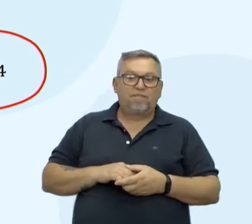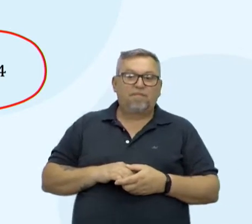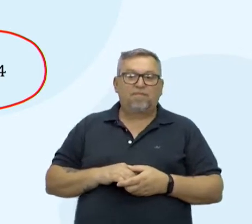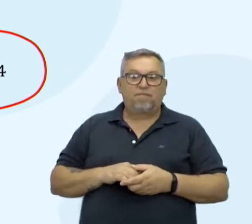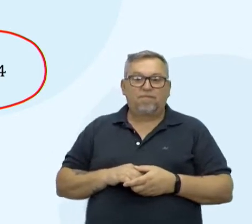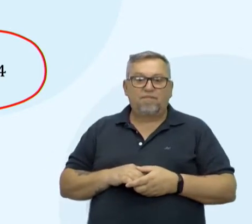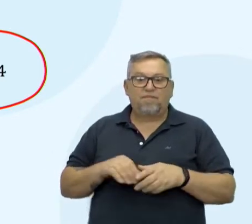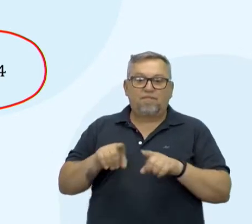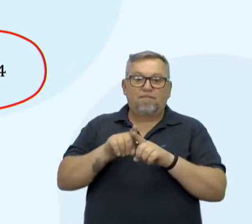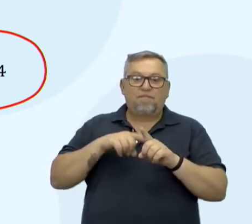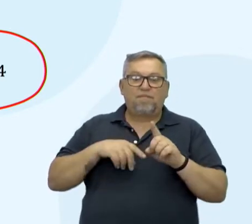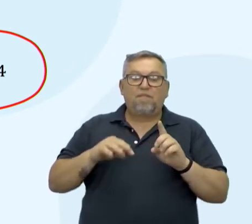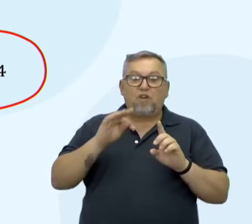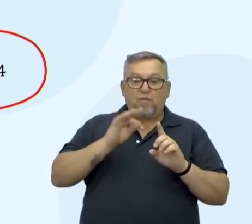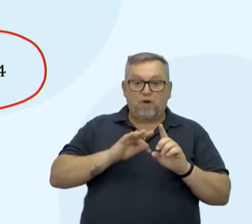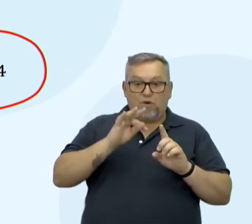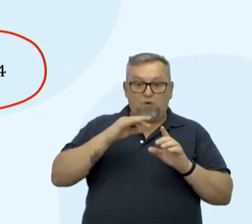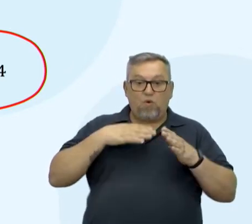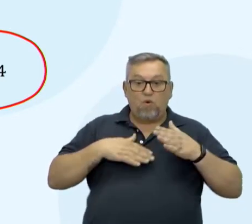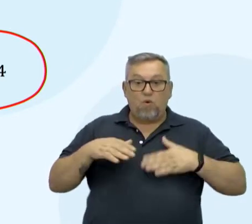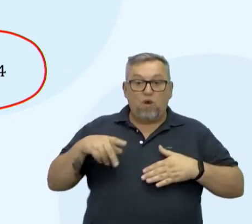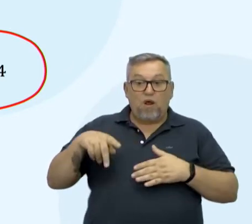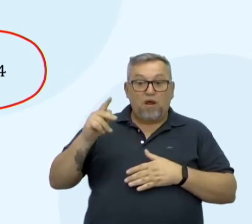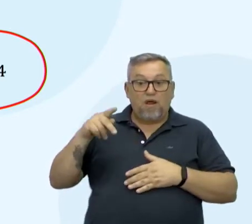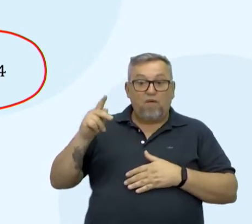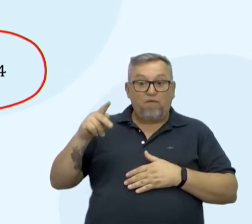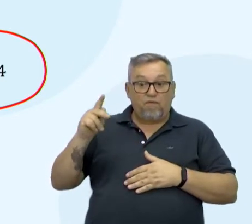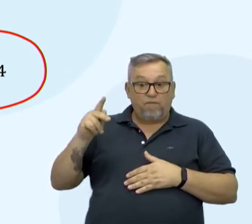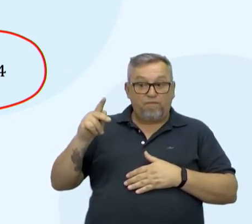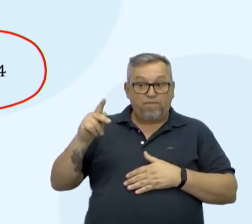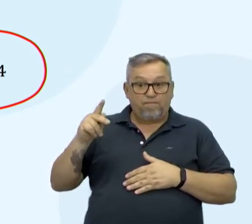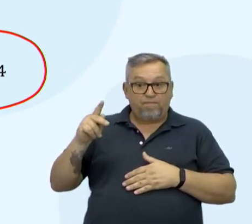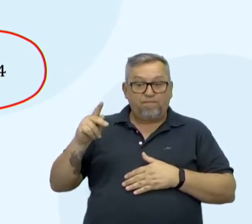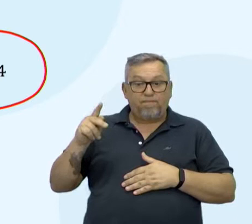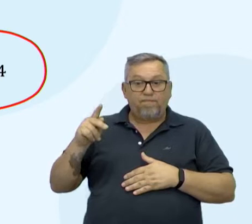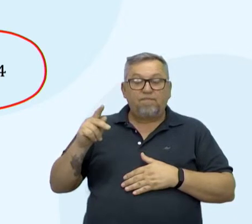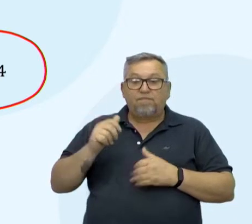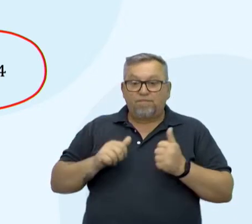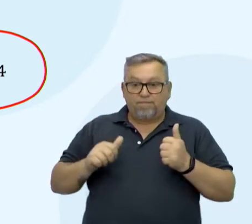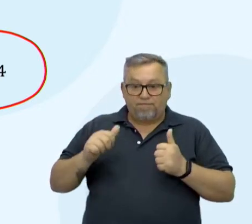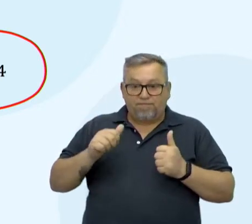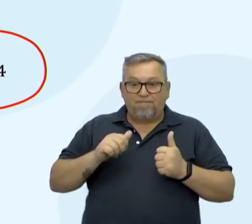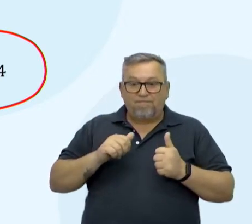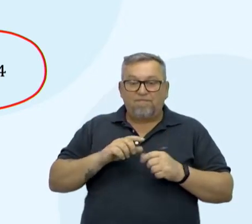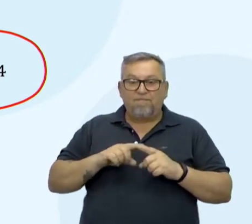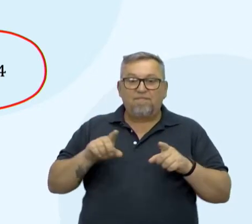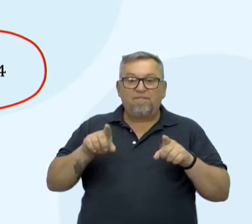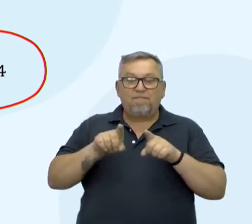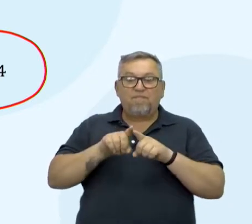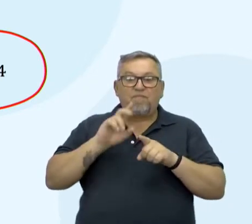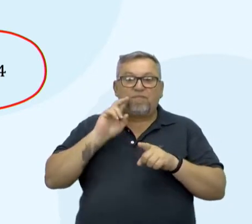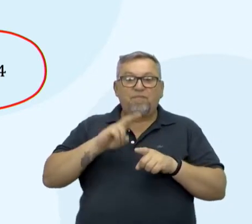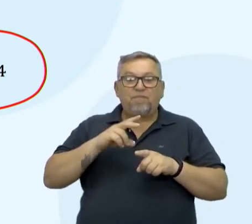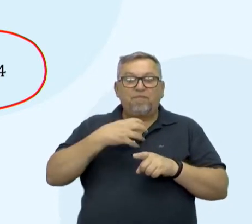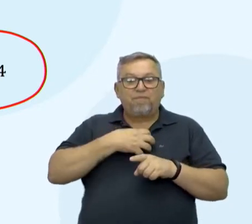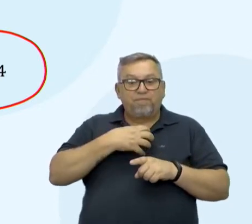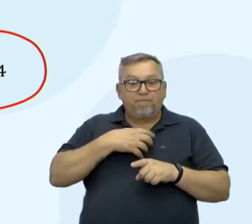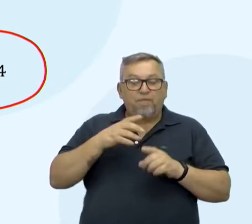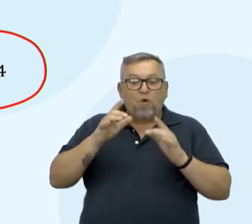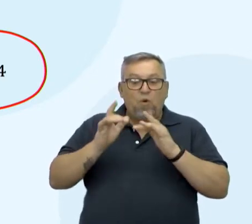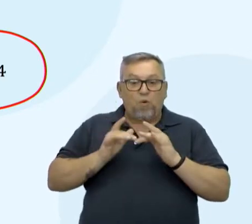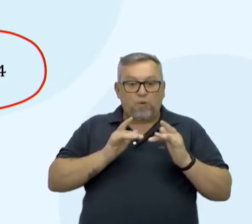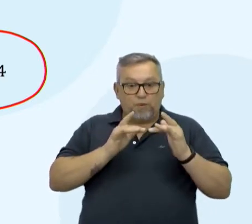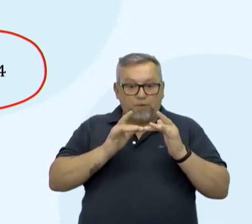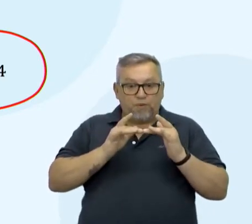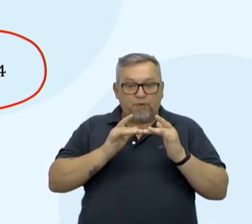A temperatura do corpo em Kelvin, tá? A temperatura que chama absoluta. Beleza? Então, através dessa equação, eu posso